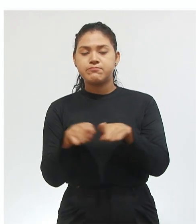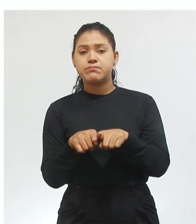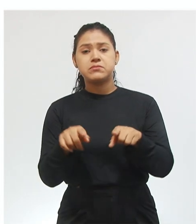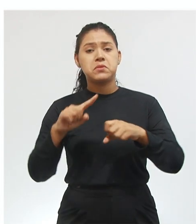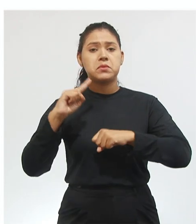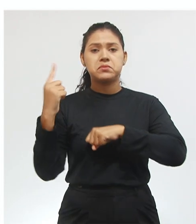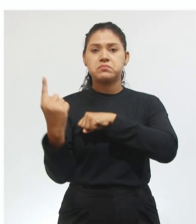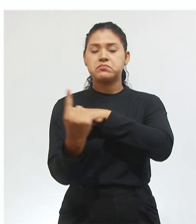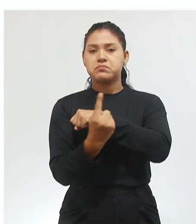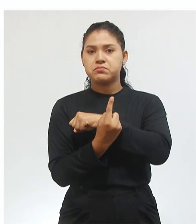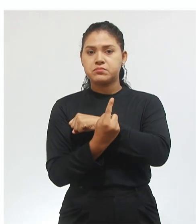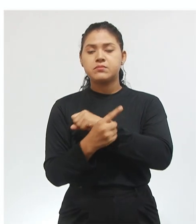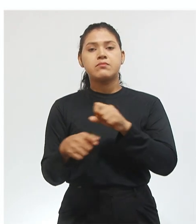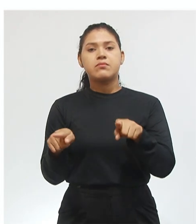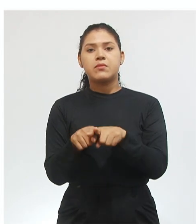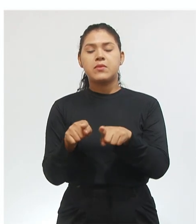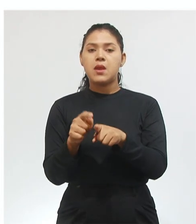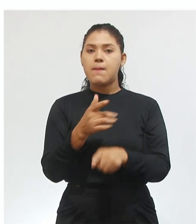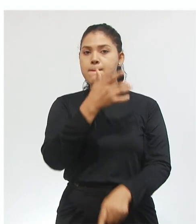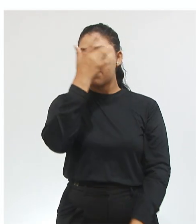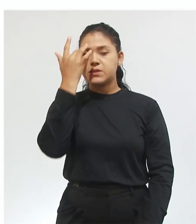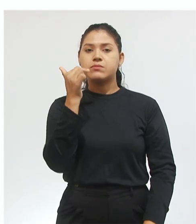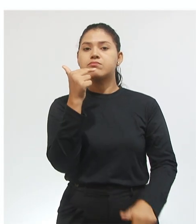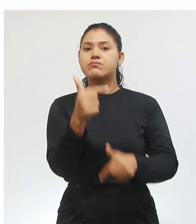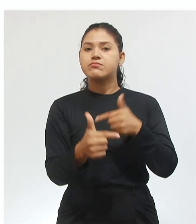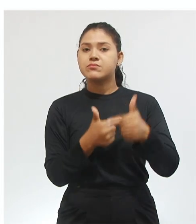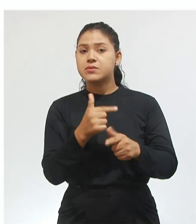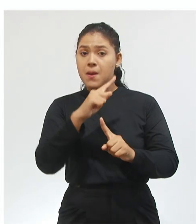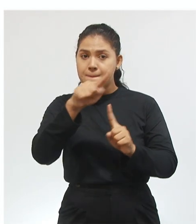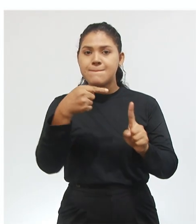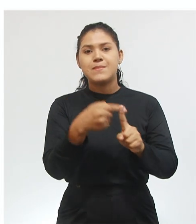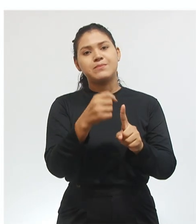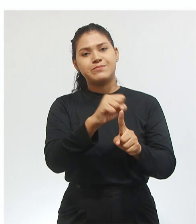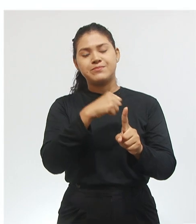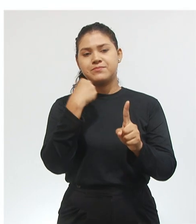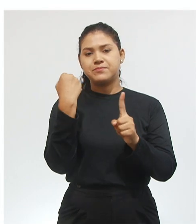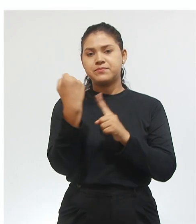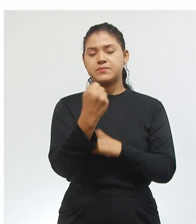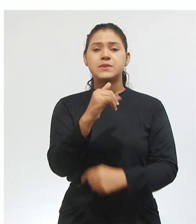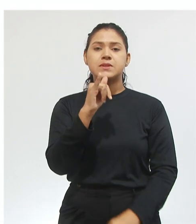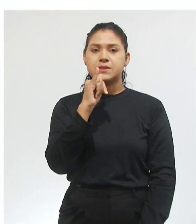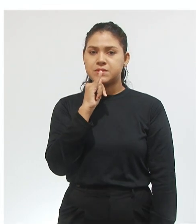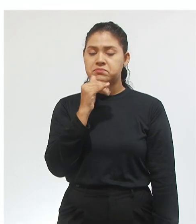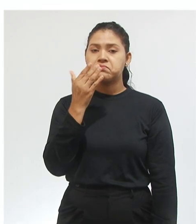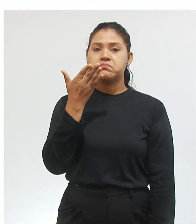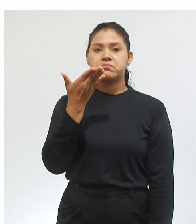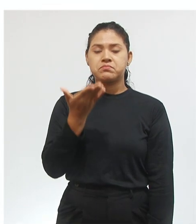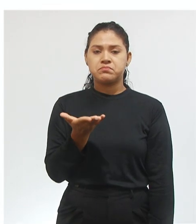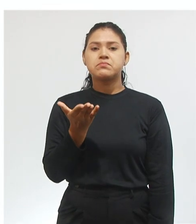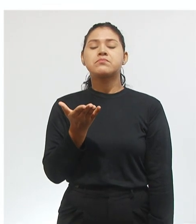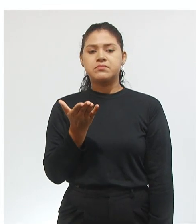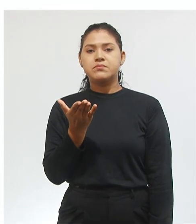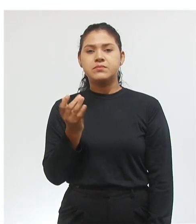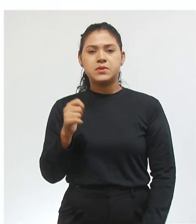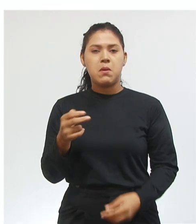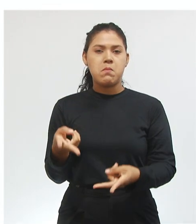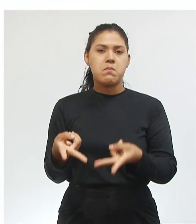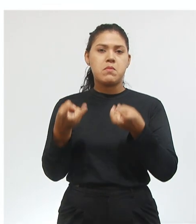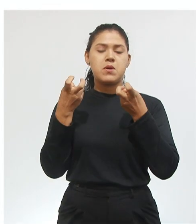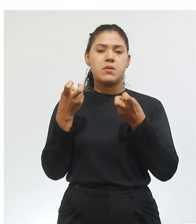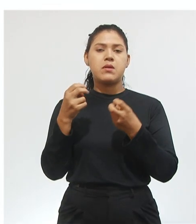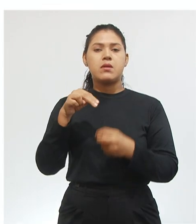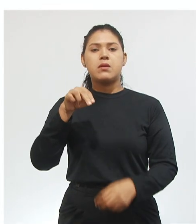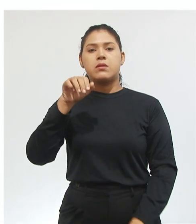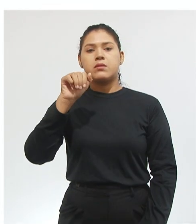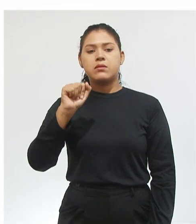os clientes quanto para os colaboradores quanto para a sociedade e um exemplo bem nítido que nós podemos perceber é a